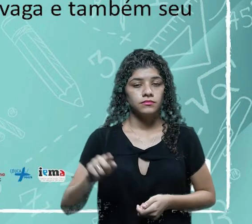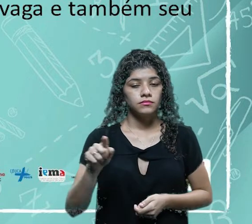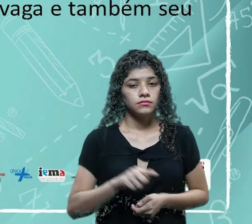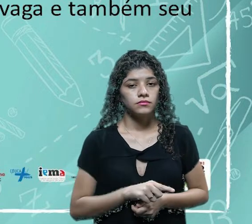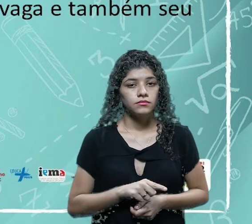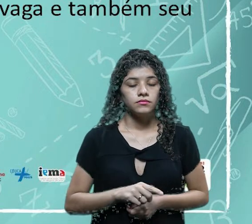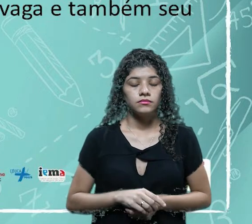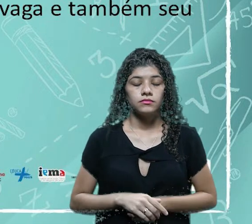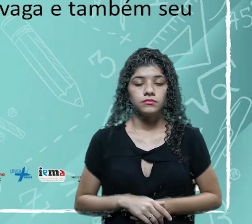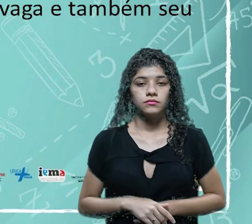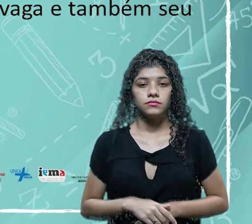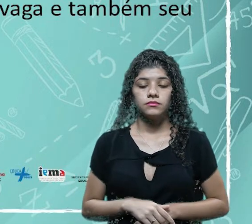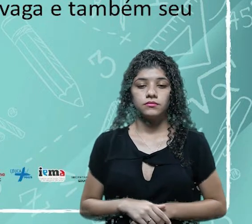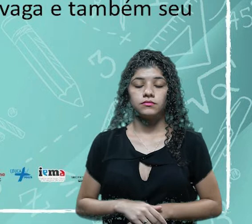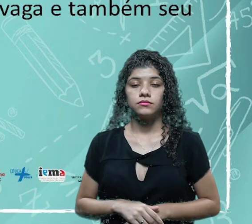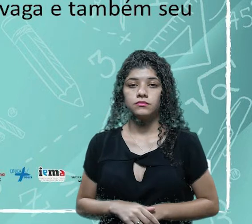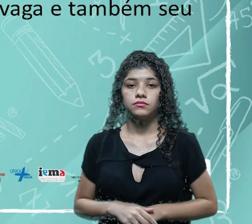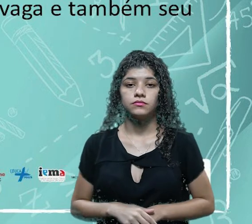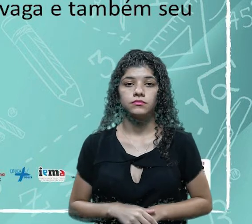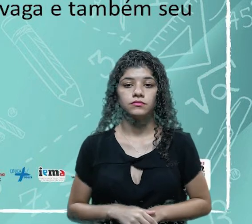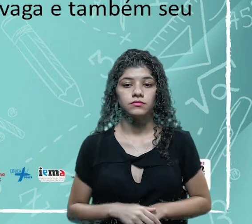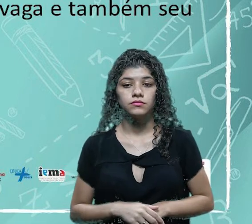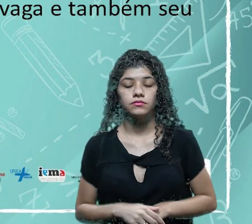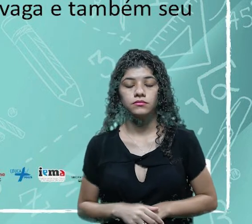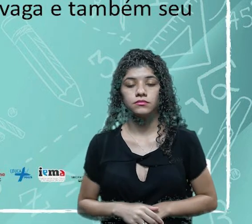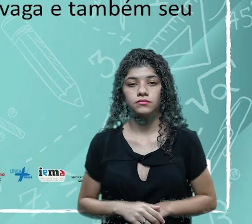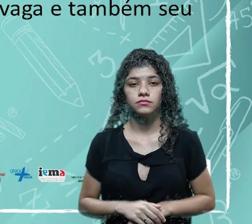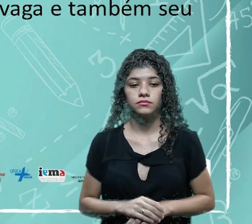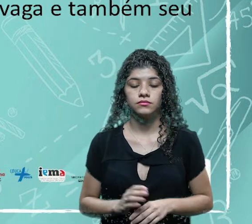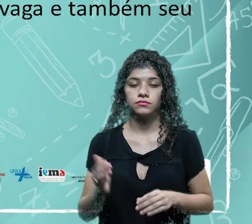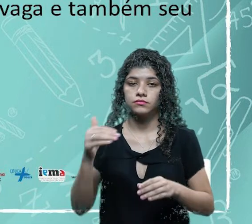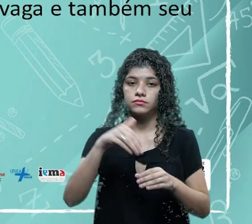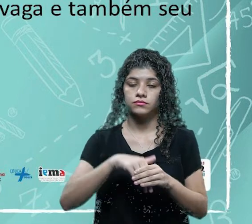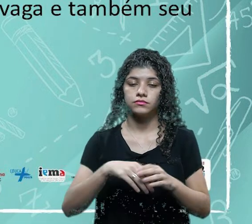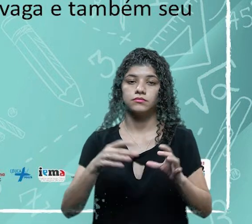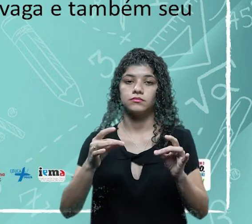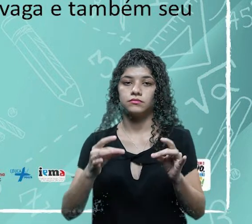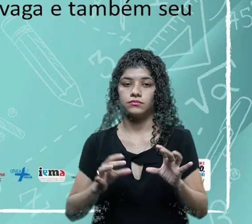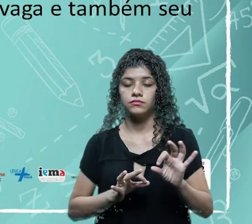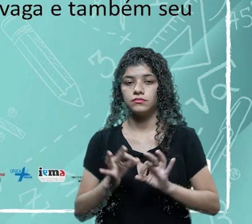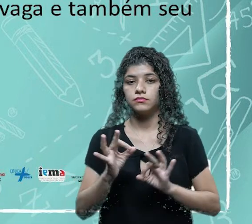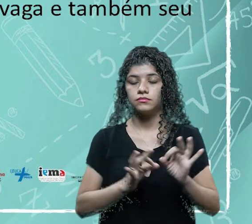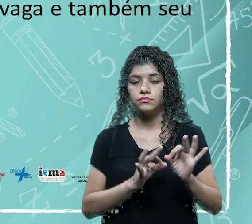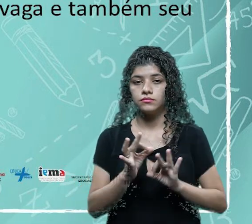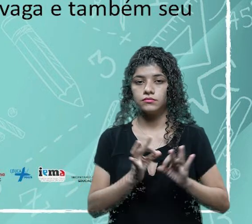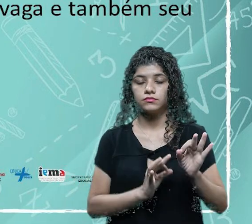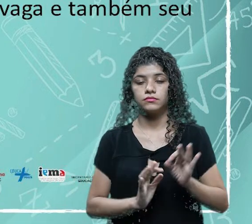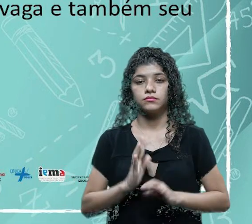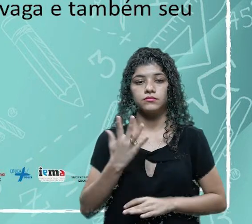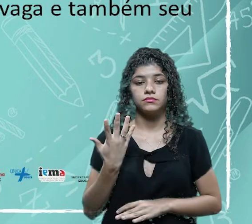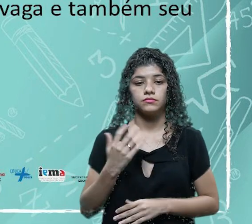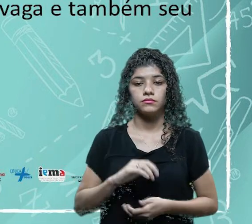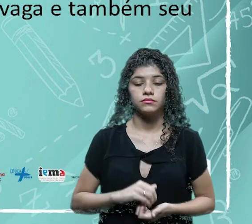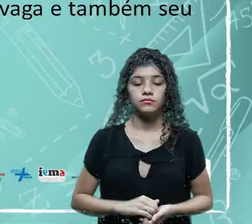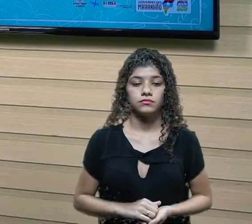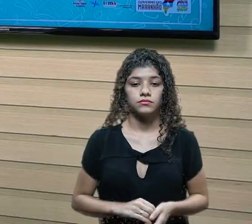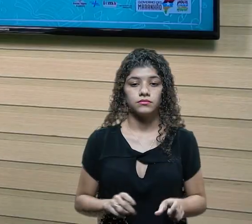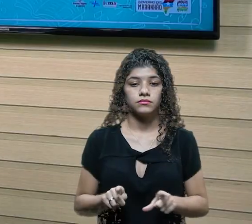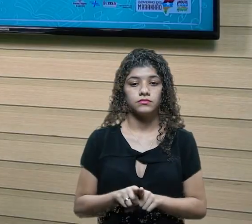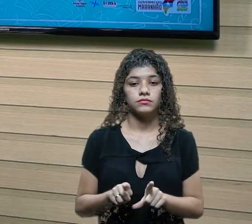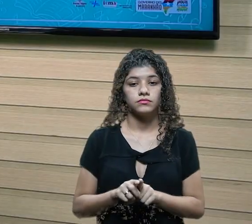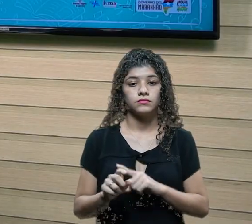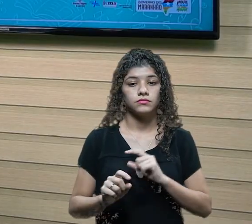cancelamento do que está descrito dentro da programação do evento online não tem clash